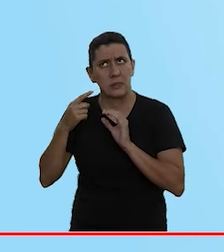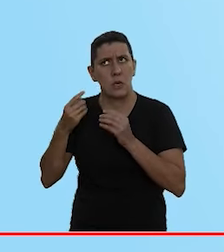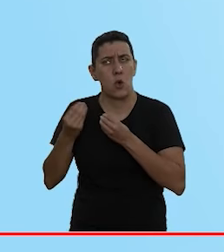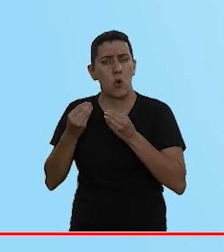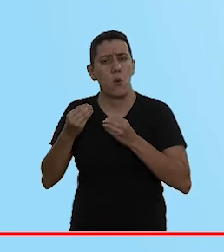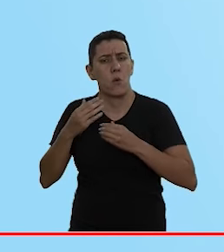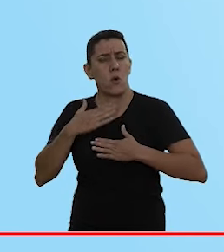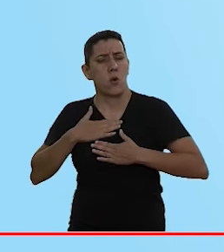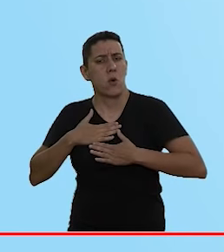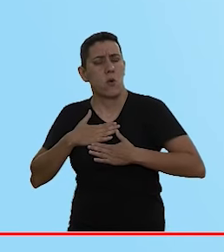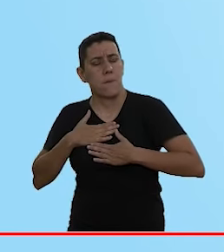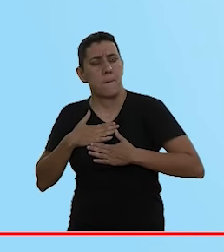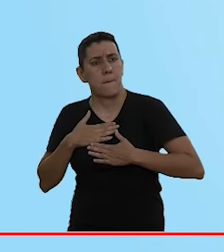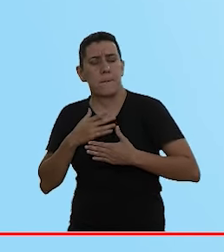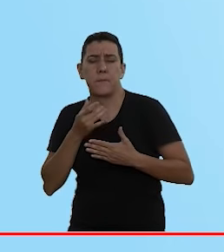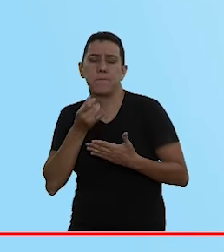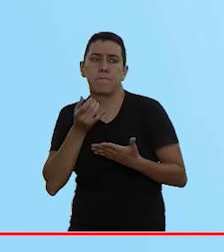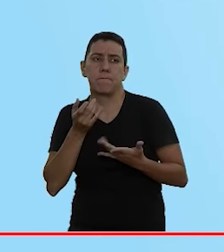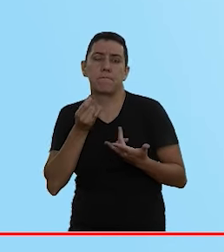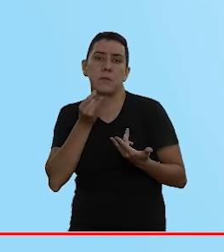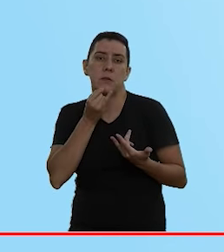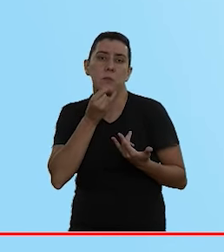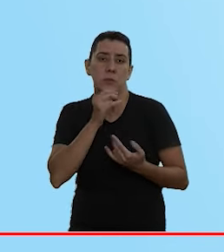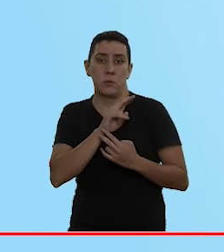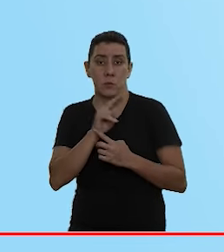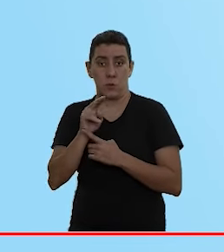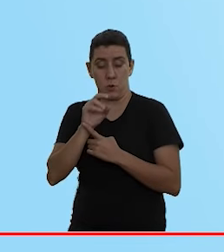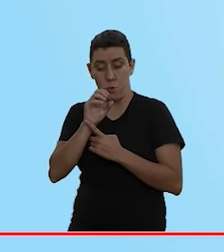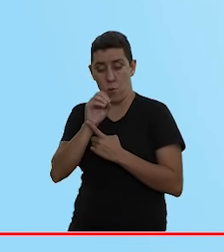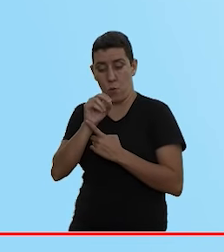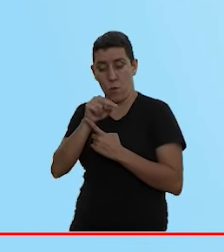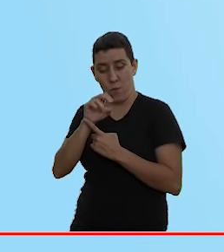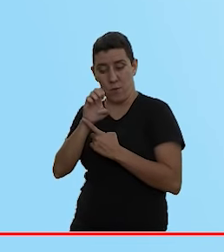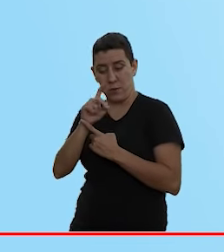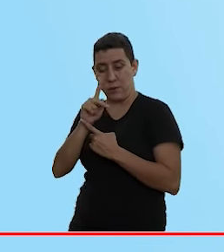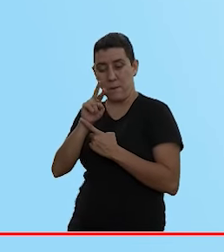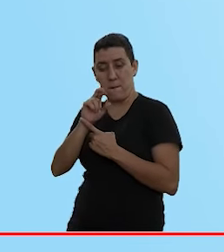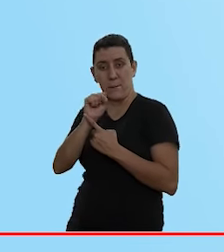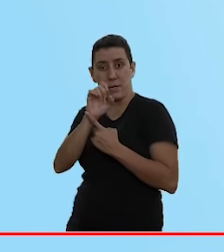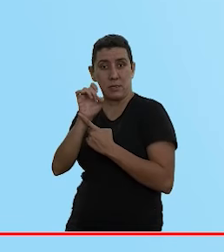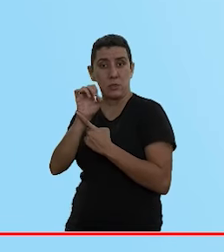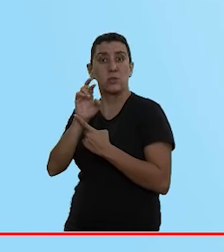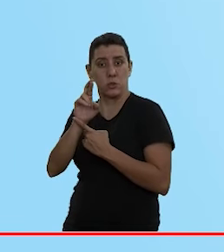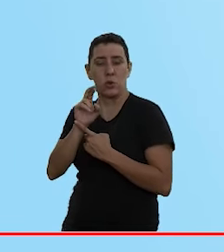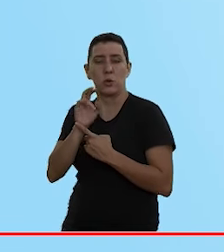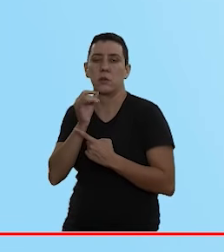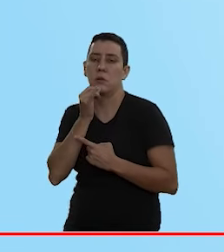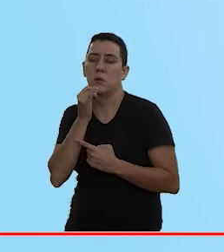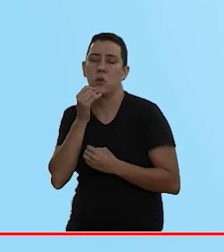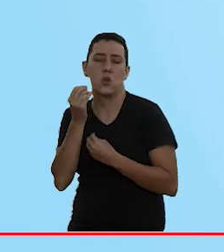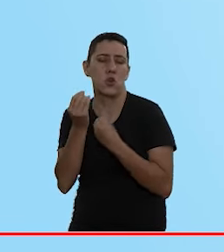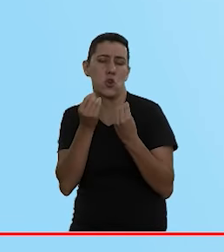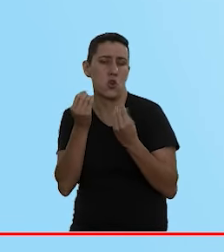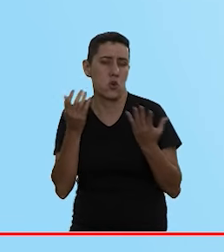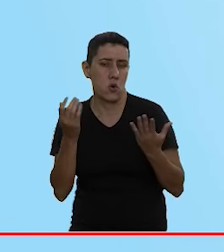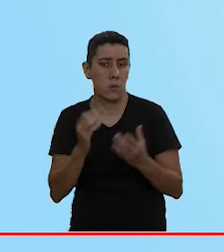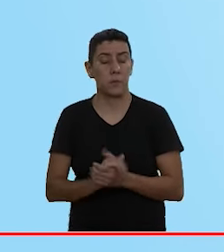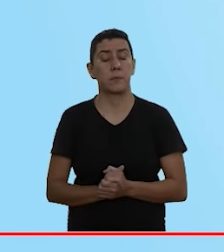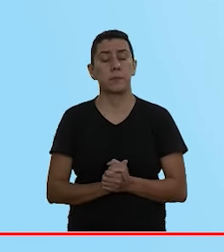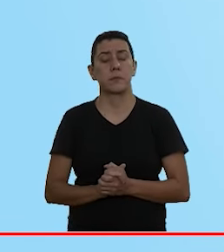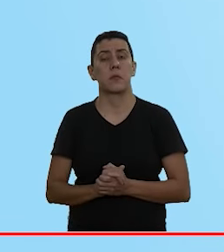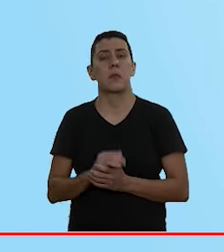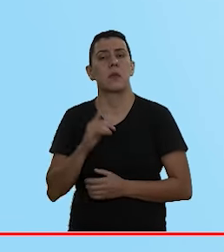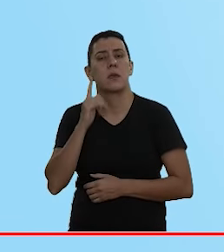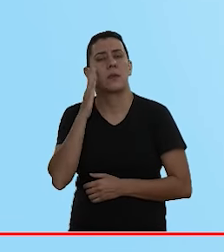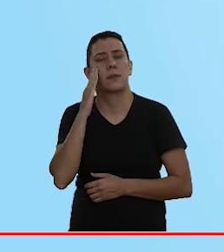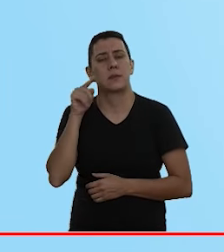no que a gente chama de low frequency write-through, aqui a gente está falando tanto de frequência quanto de tensão, né? Mas se